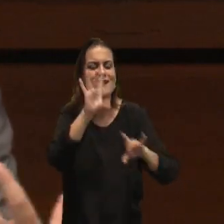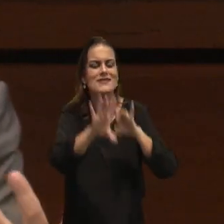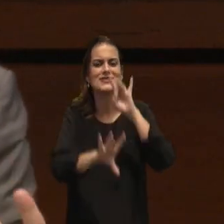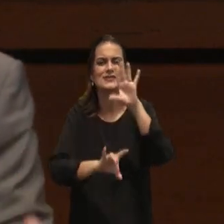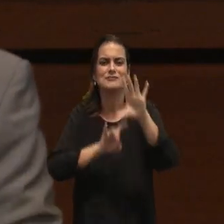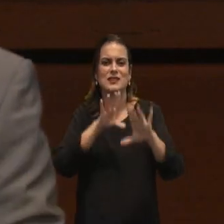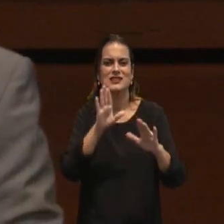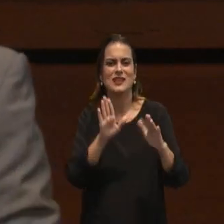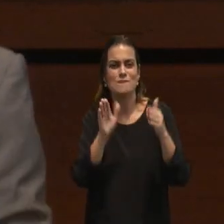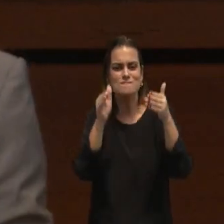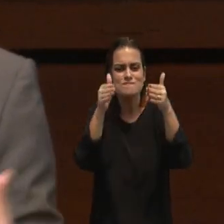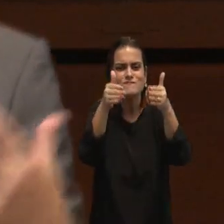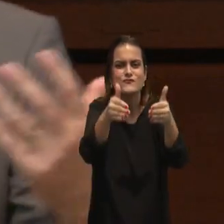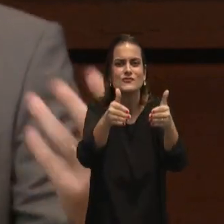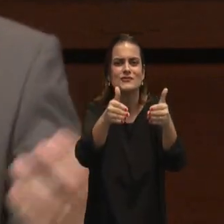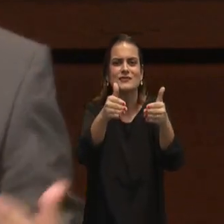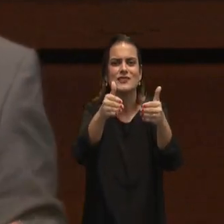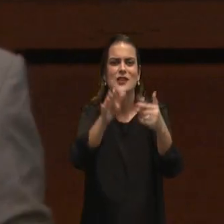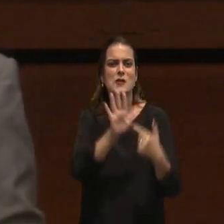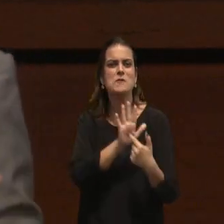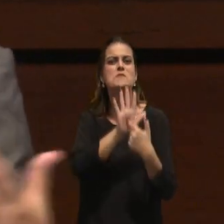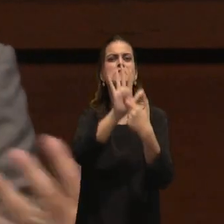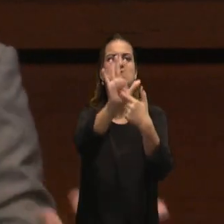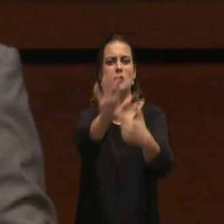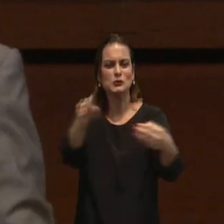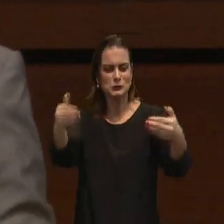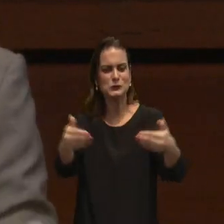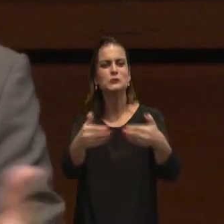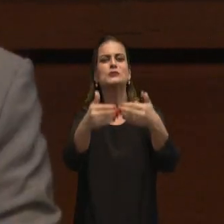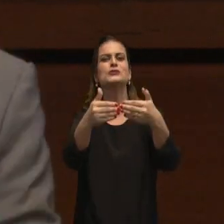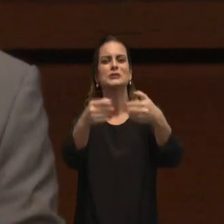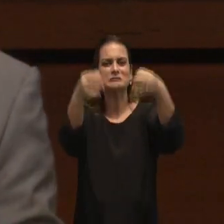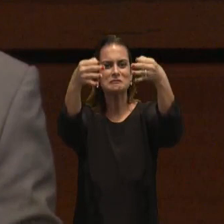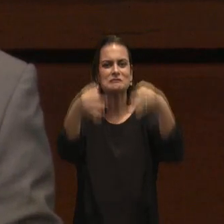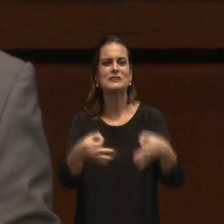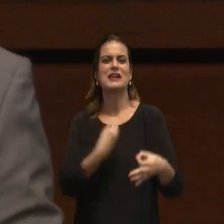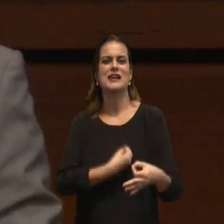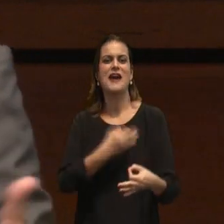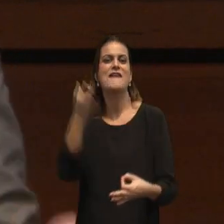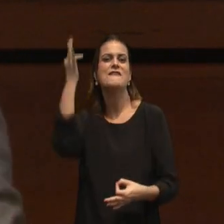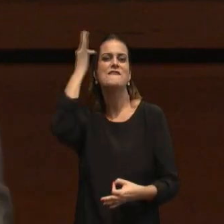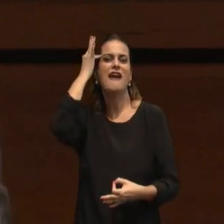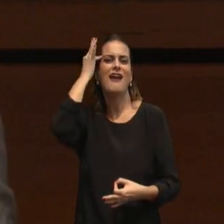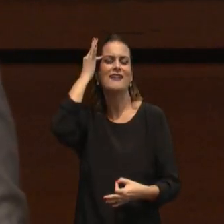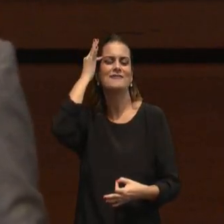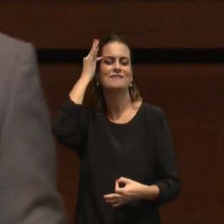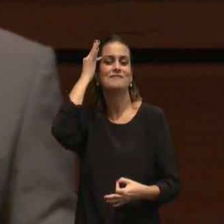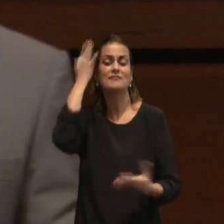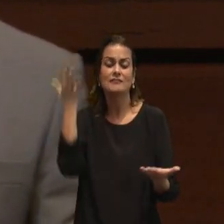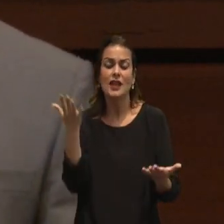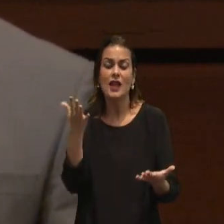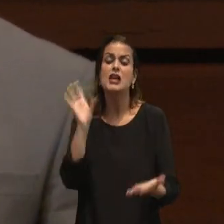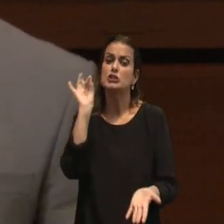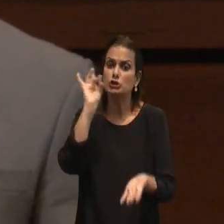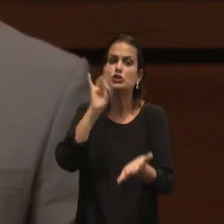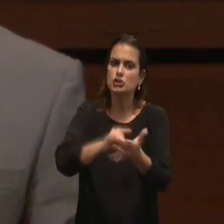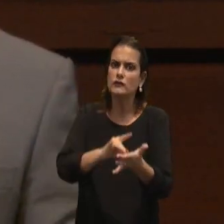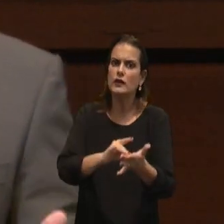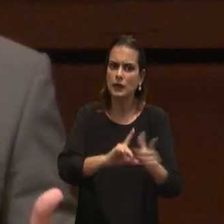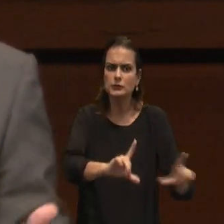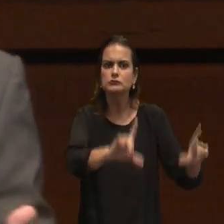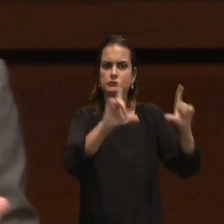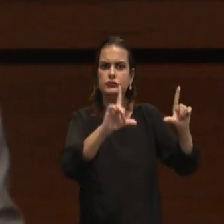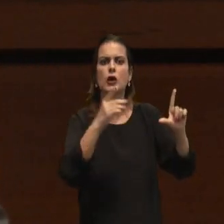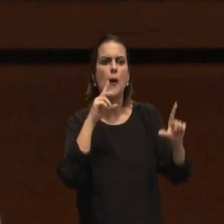um referencial, um símbolo, uma identificação da sua fé. E é bem verdade que as placas,